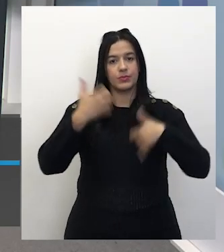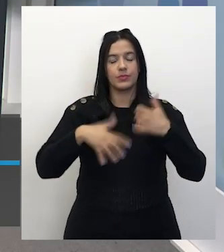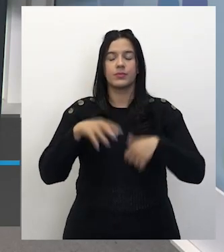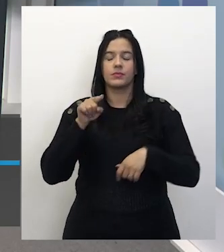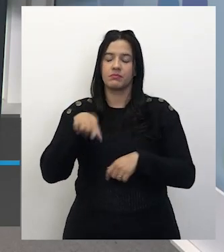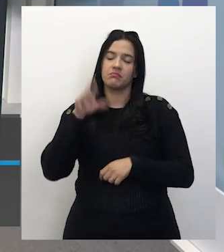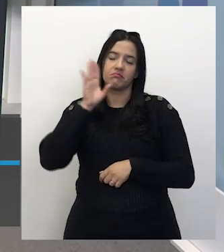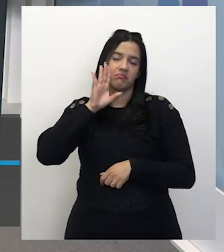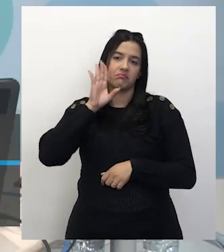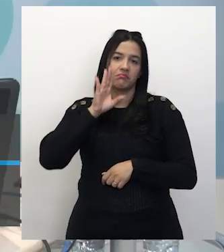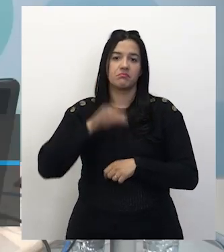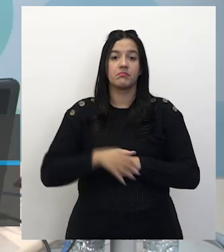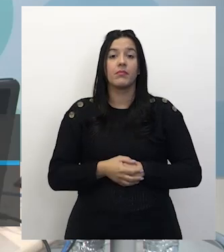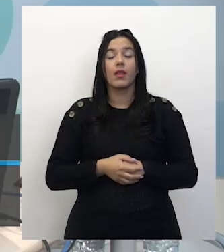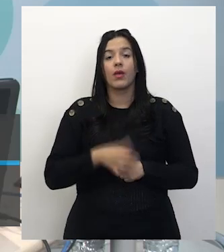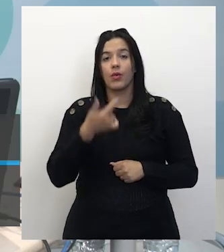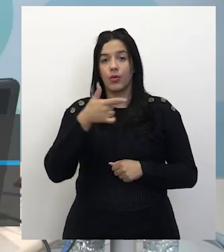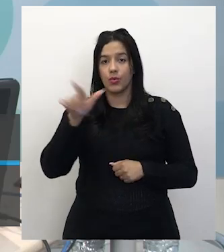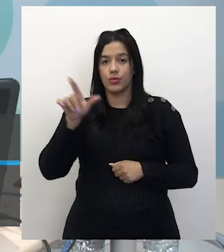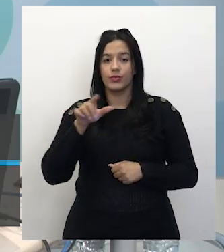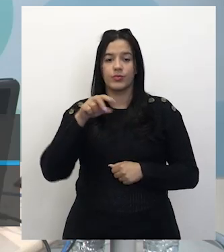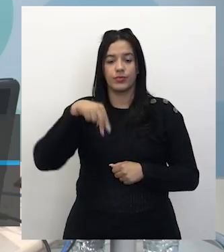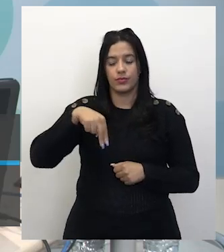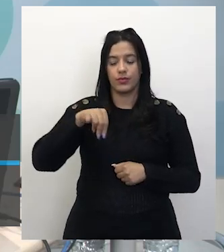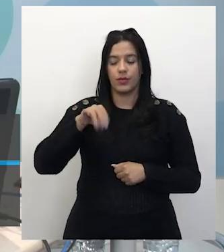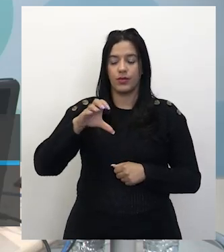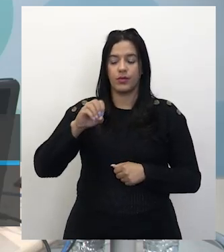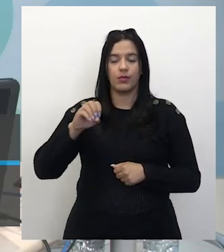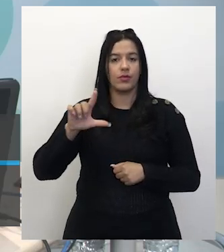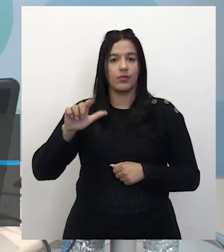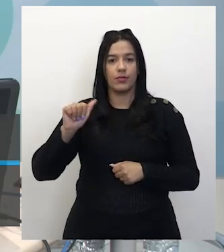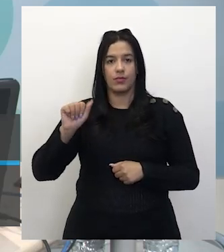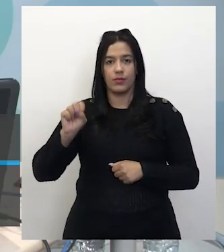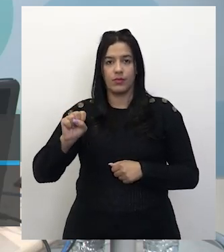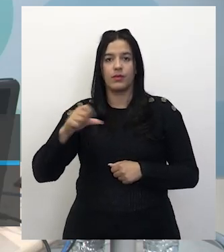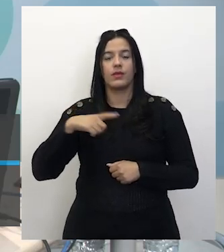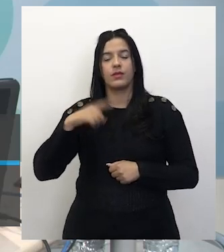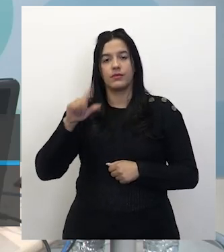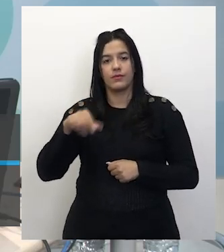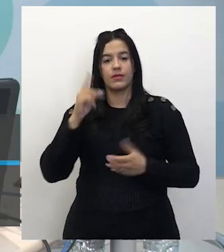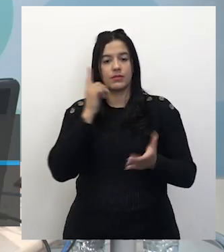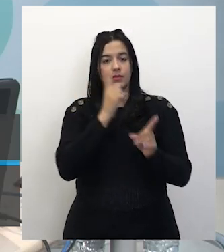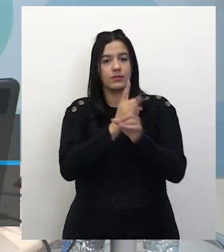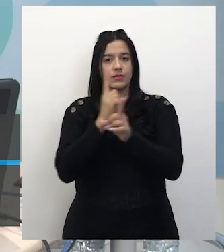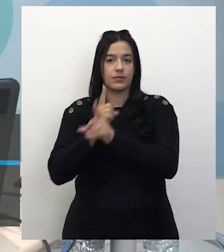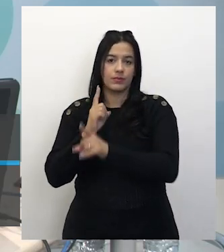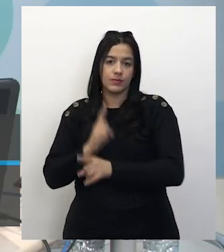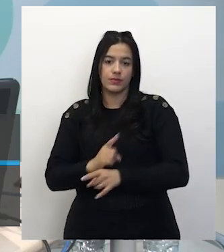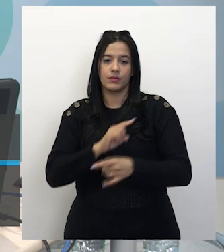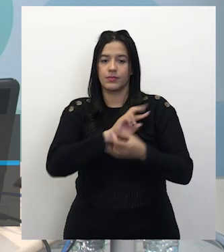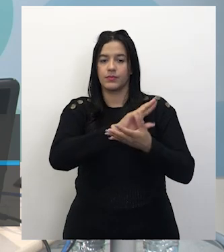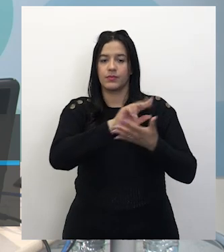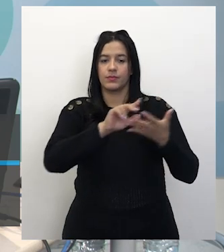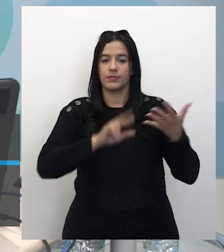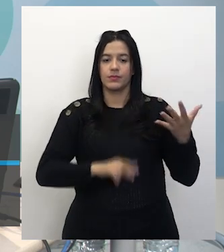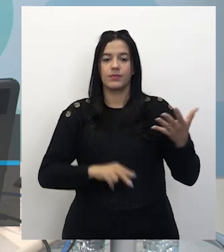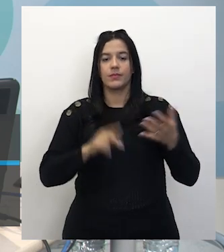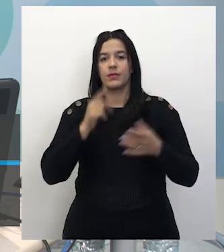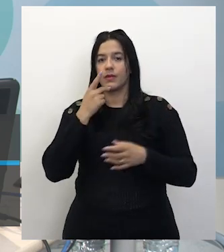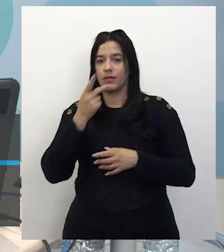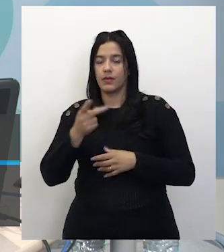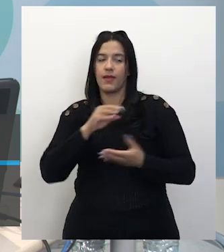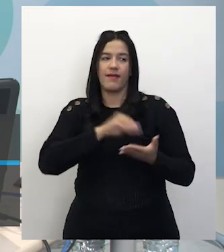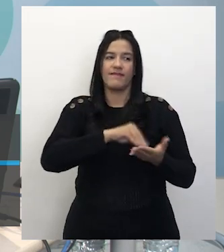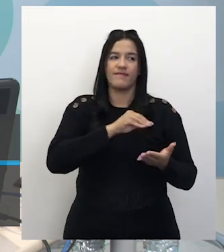legal. O Nicolas da Procélia, sim, ambos elementos são encontrados. E aí ele fala, a falta